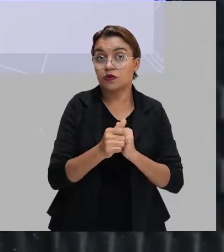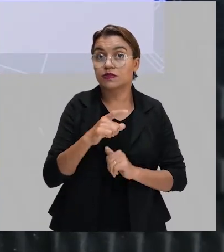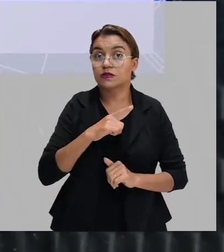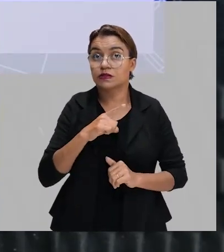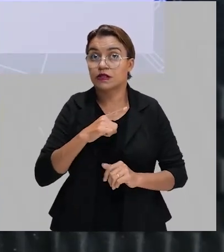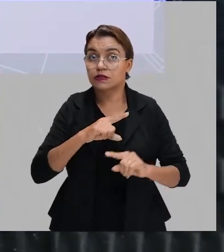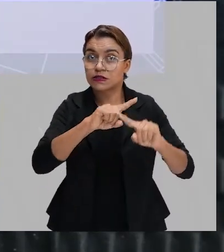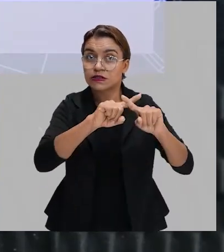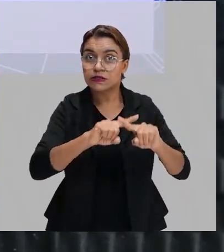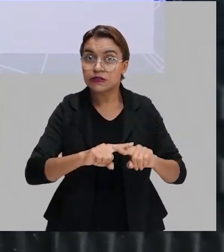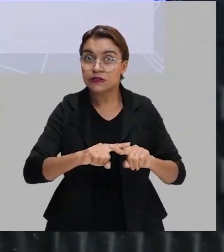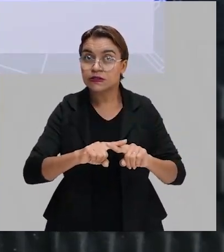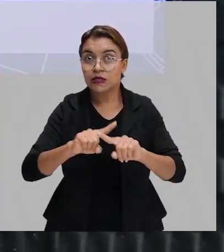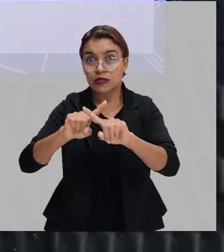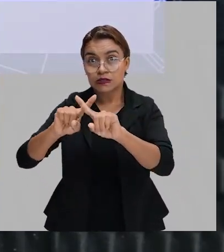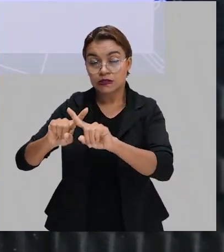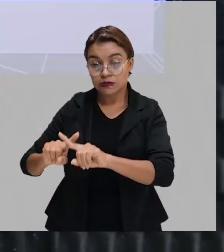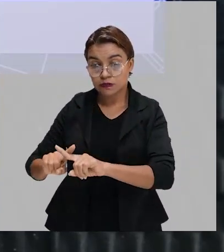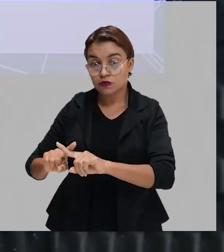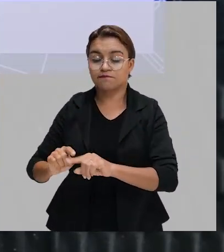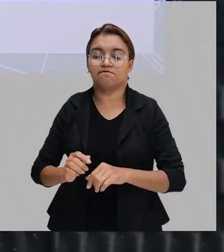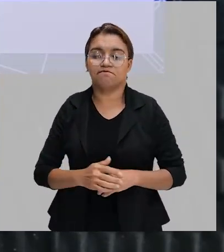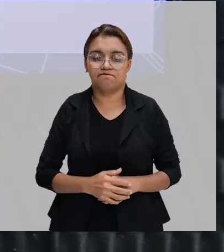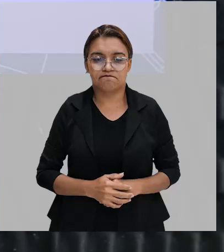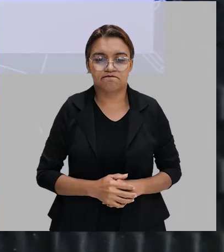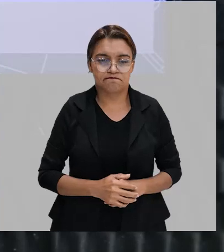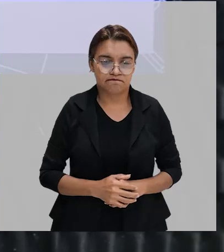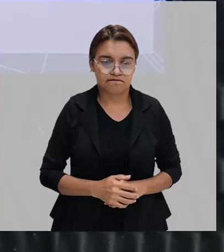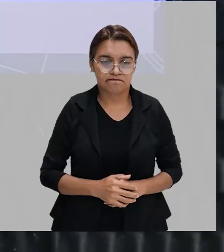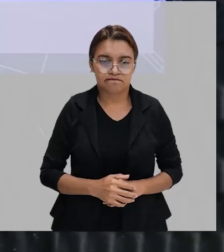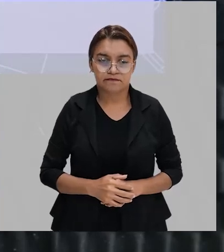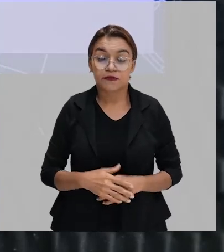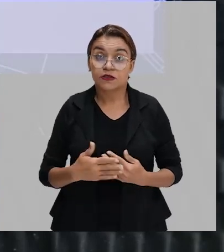essas disputas relacionadas a isso. E quando eu